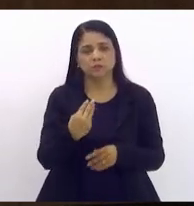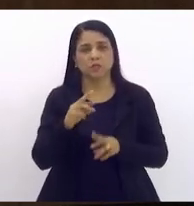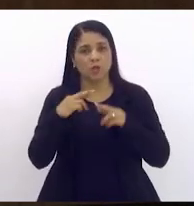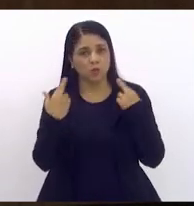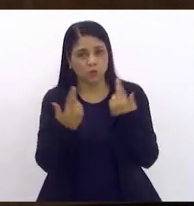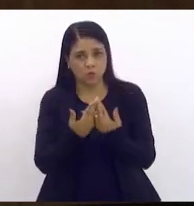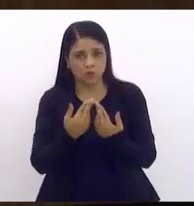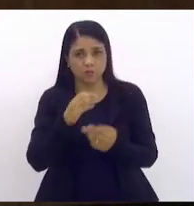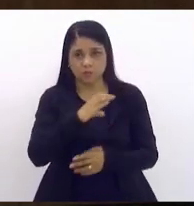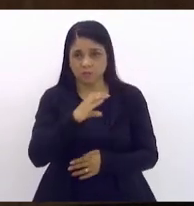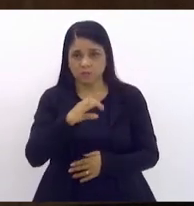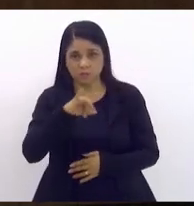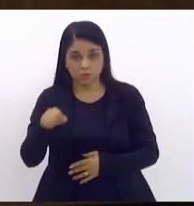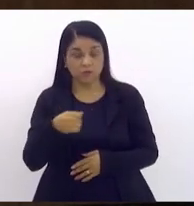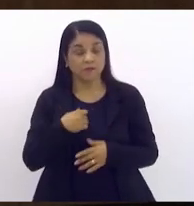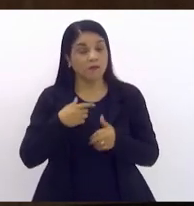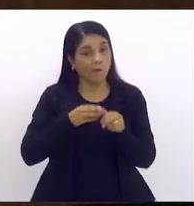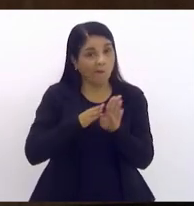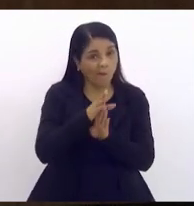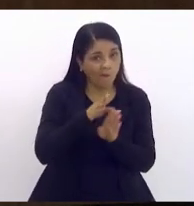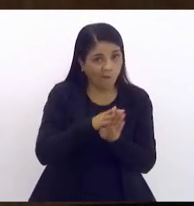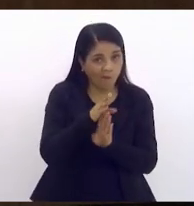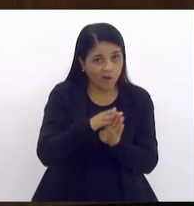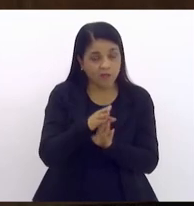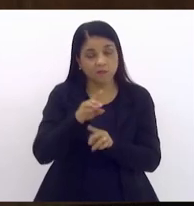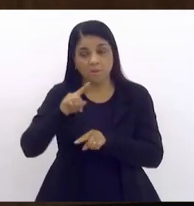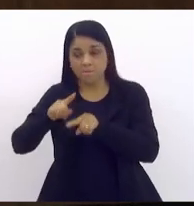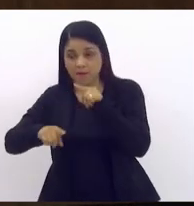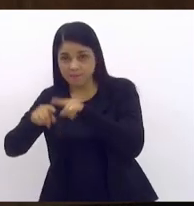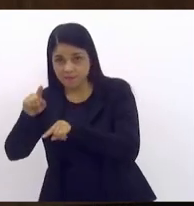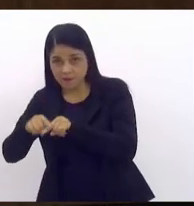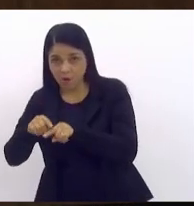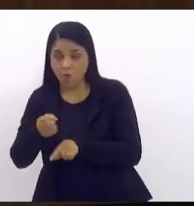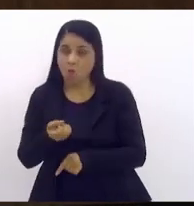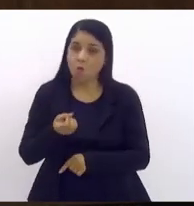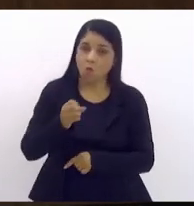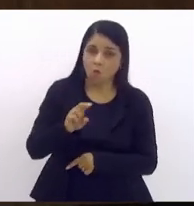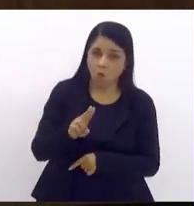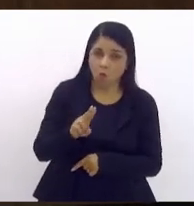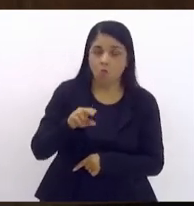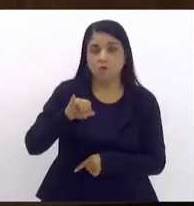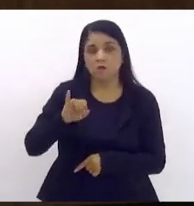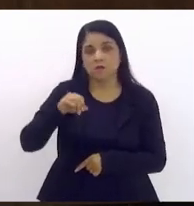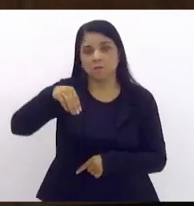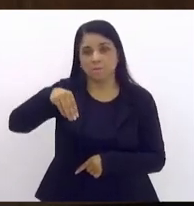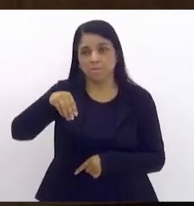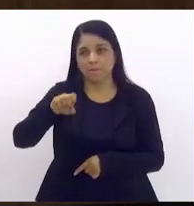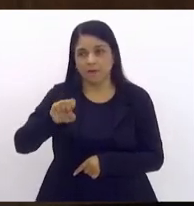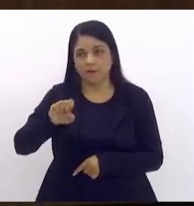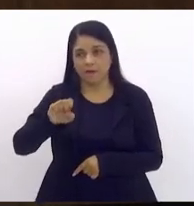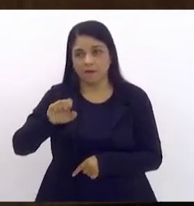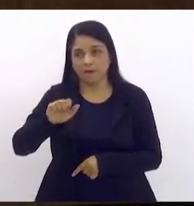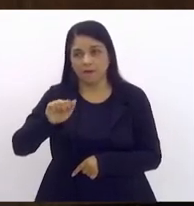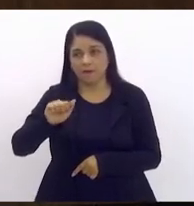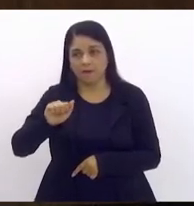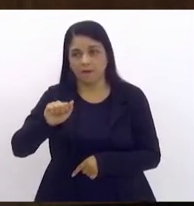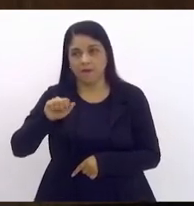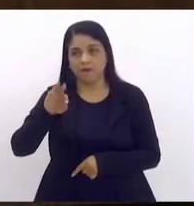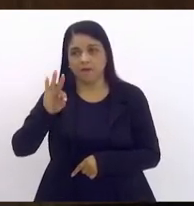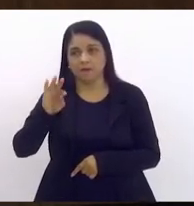exatamente orienta que tanto no material quanto no imaterial, para que não paire dúvida